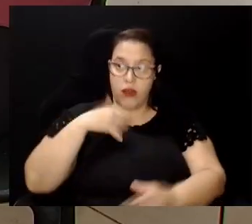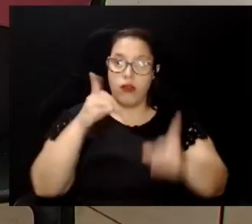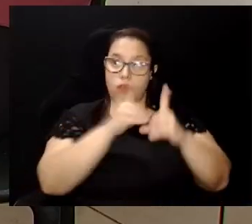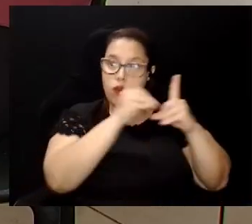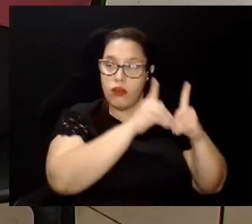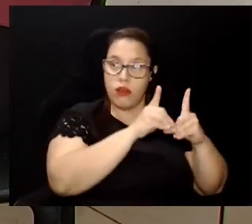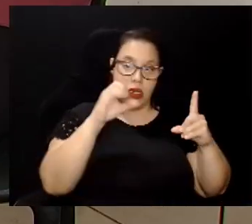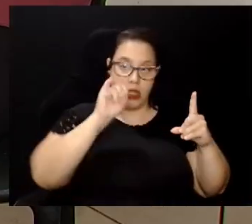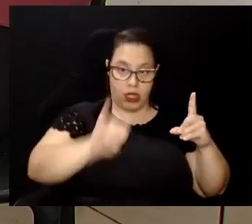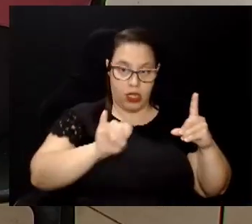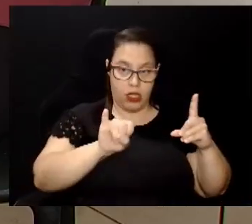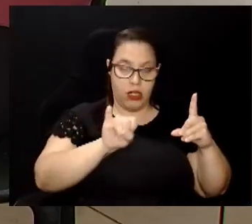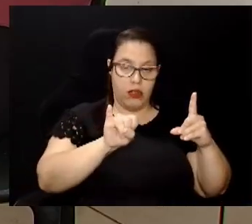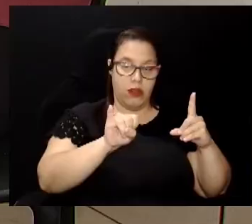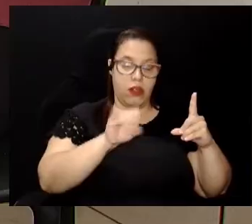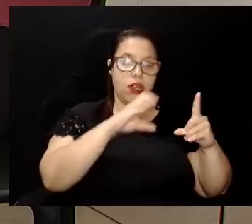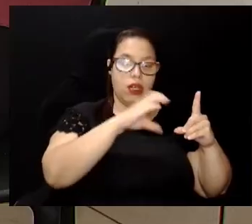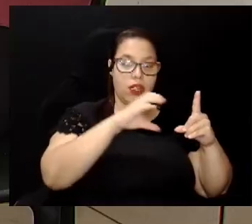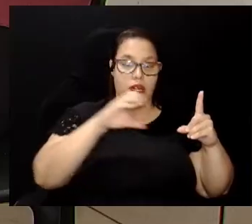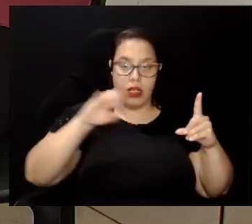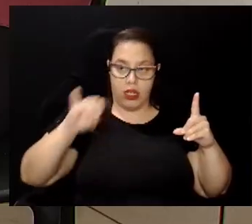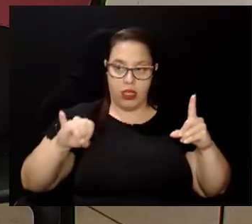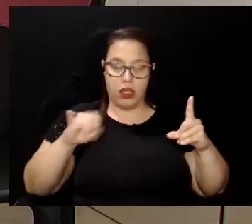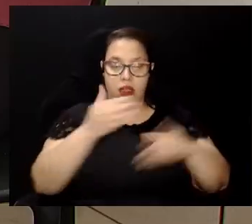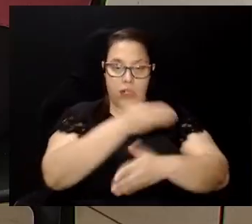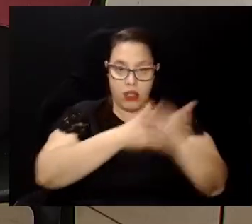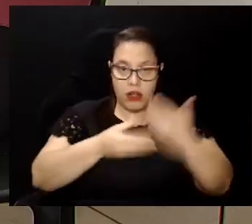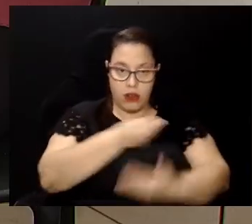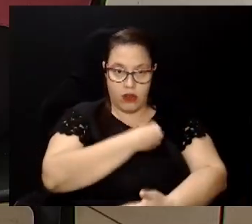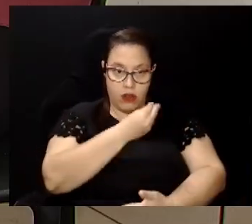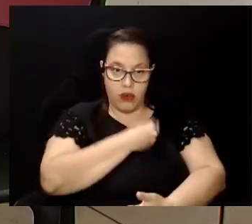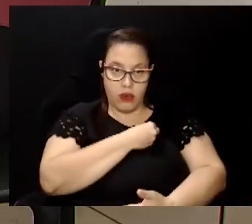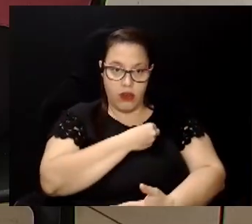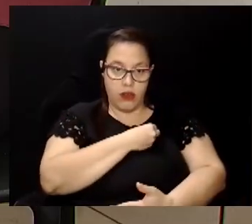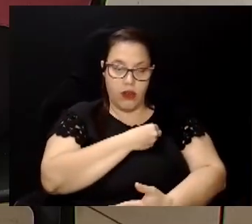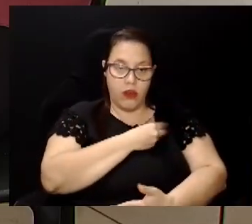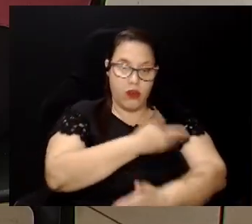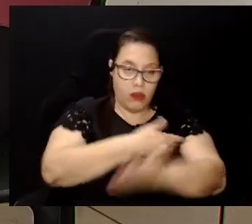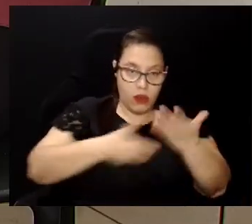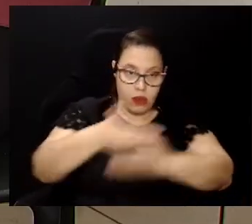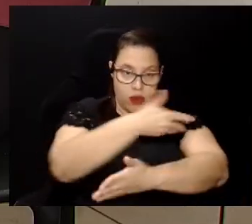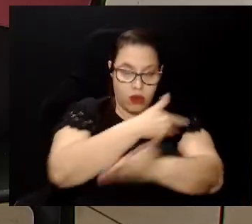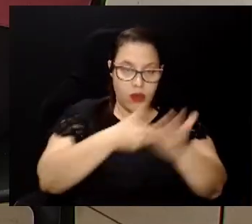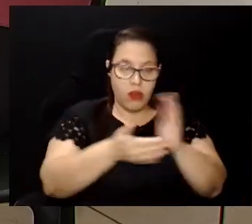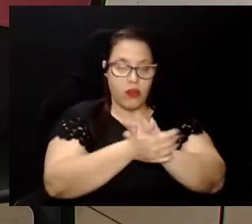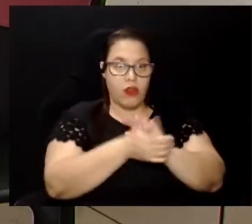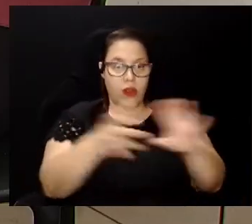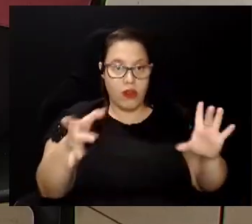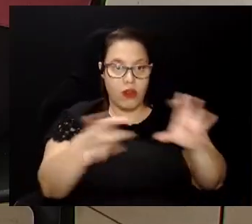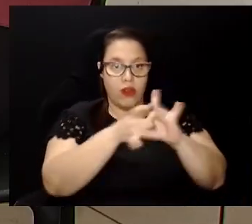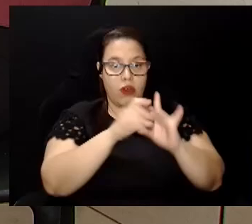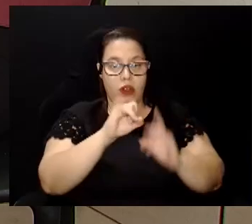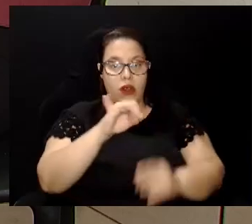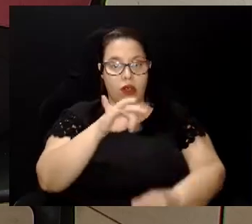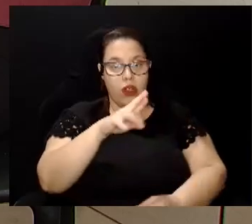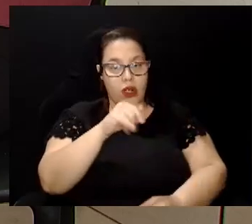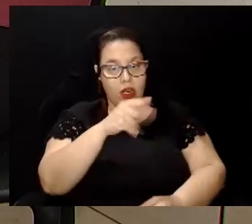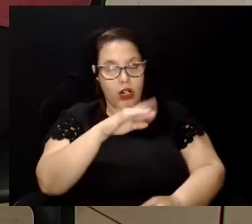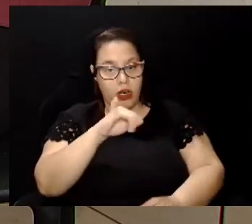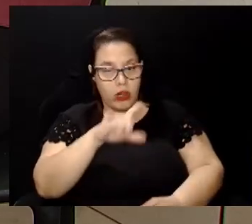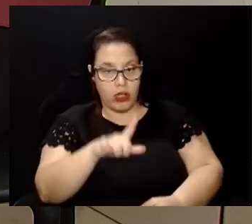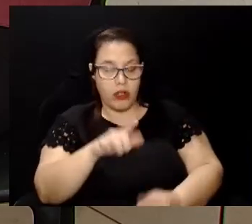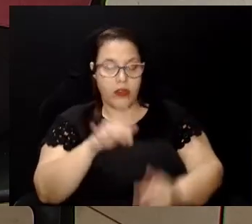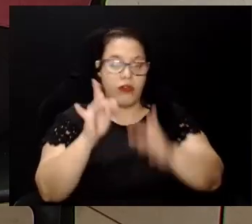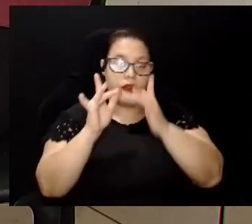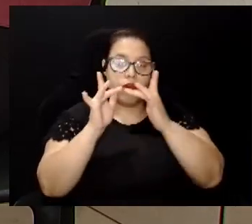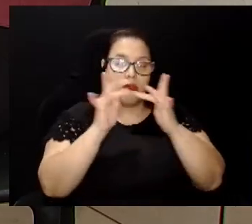que é o Centro de Convivência Intergeracional. integrado intergeracional, que a gente atende